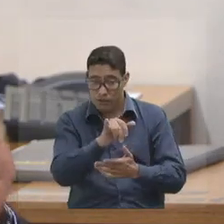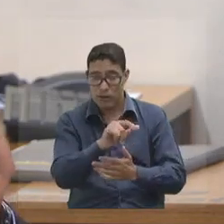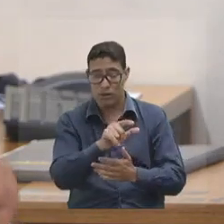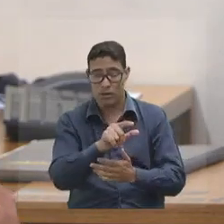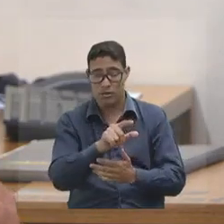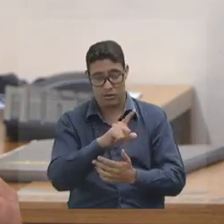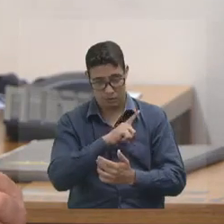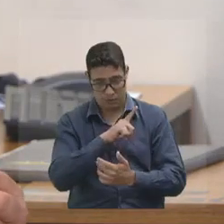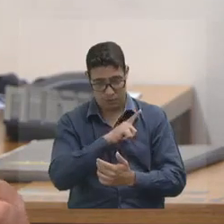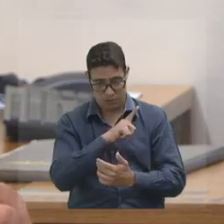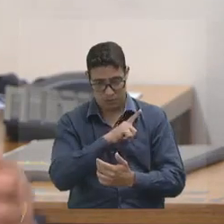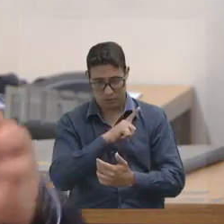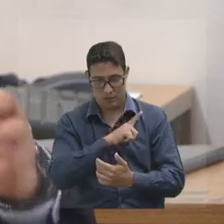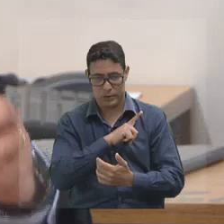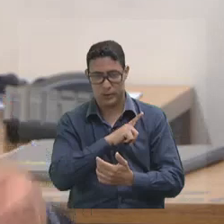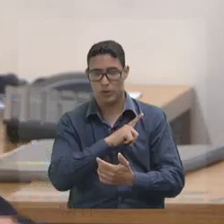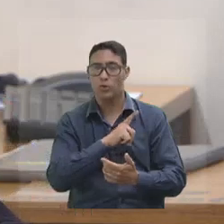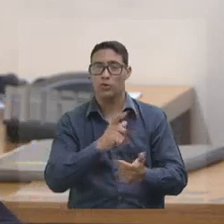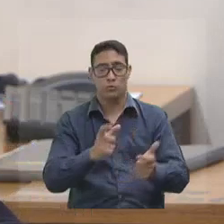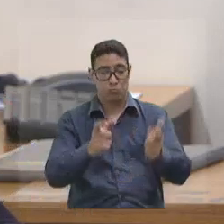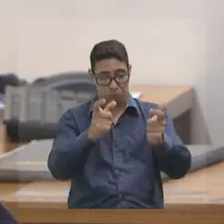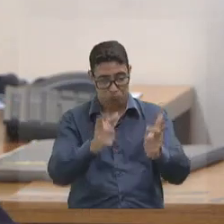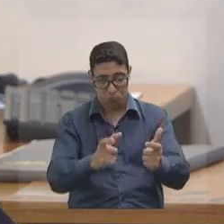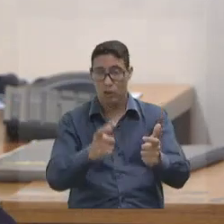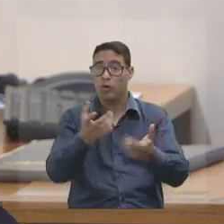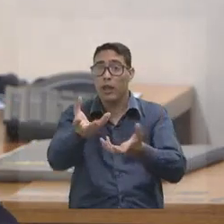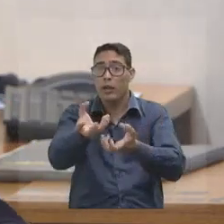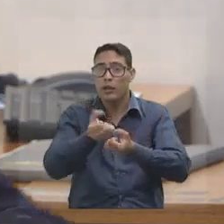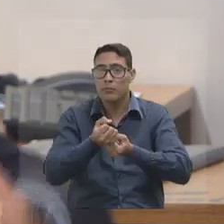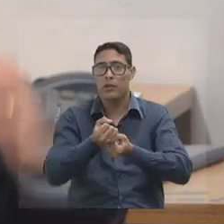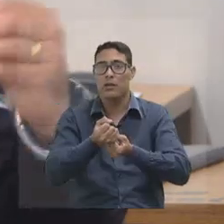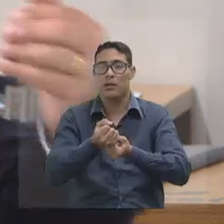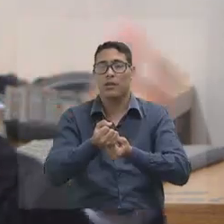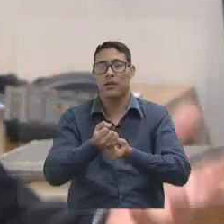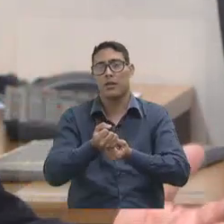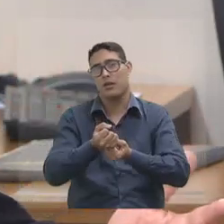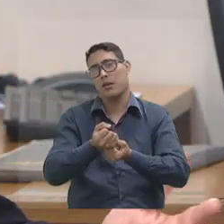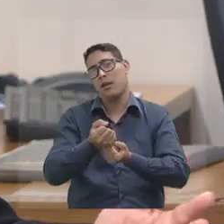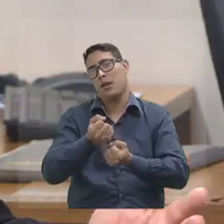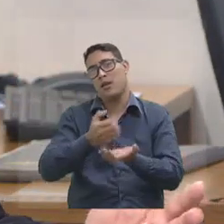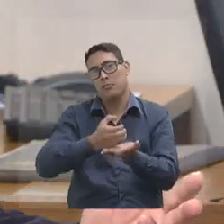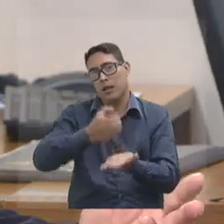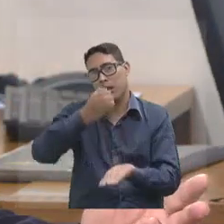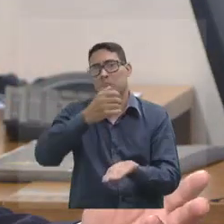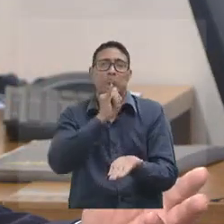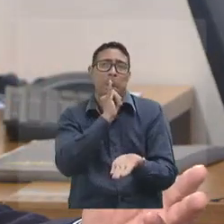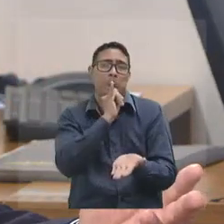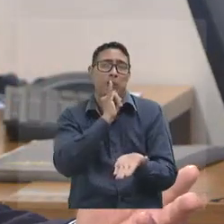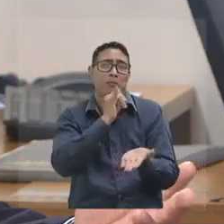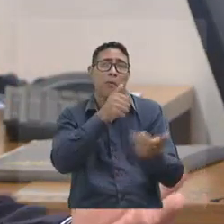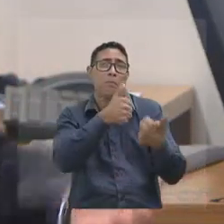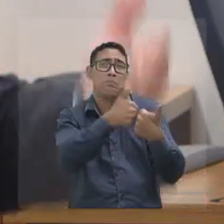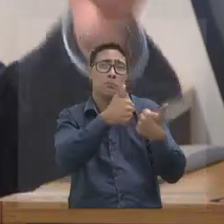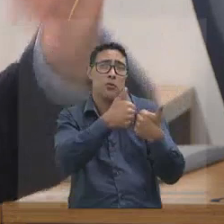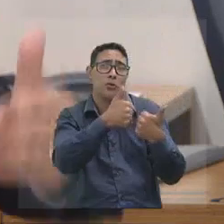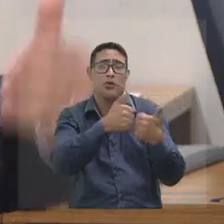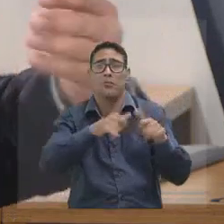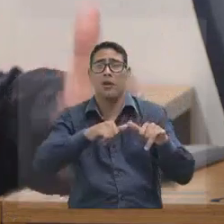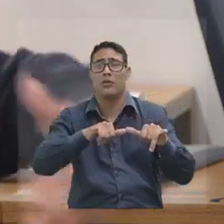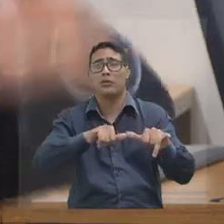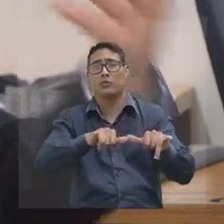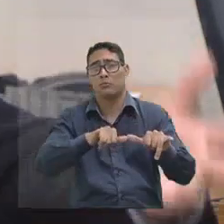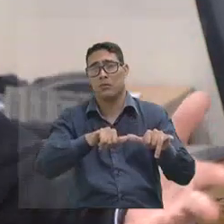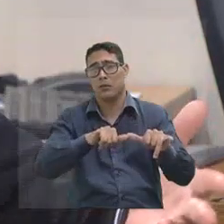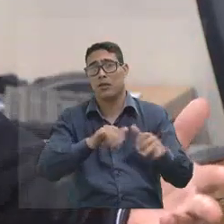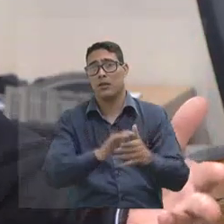pontos para depois dessas embalagens por exemplo próximo ao supermercado né porque a gente vai para